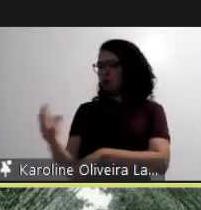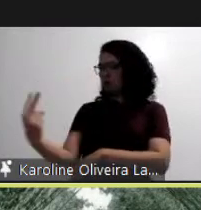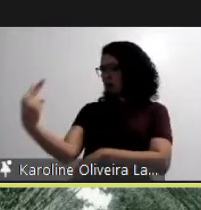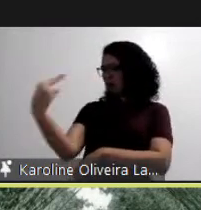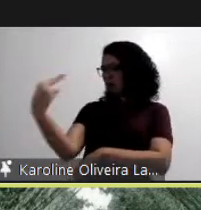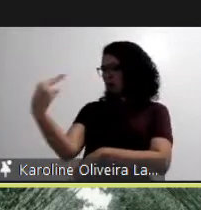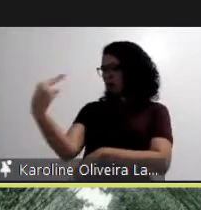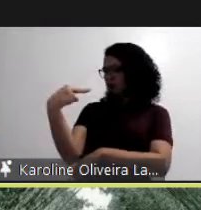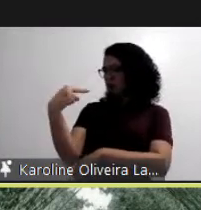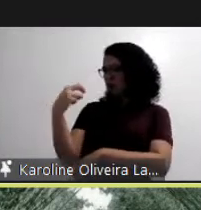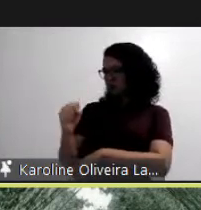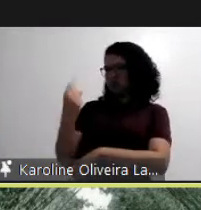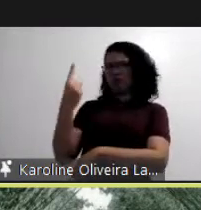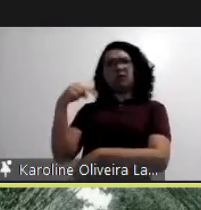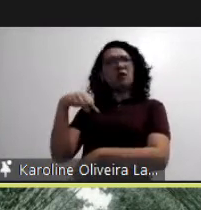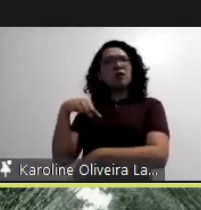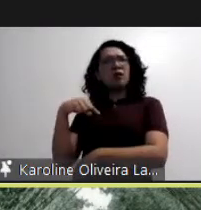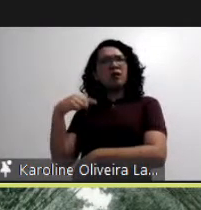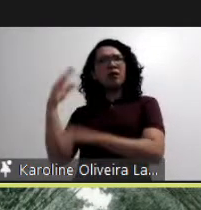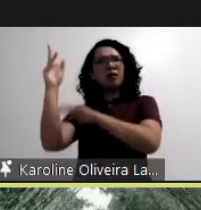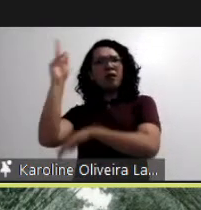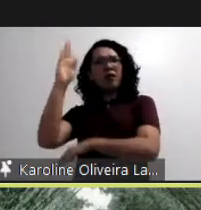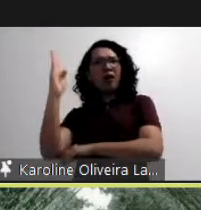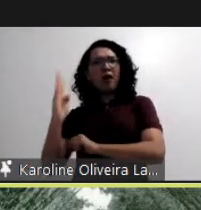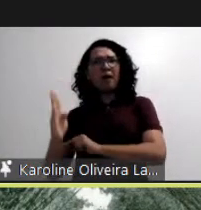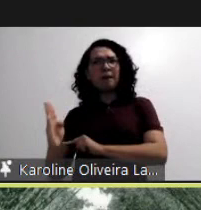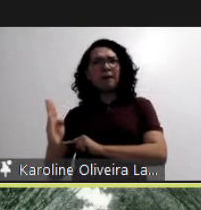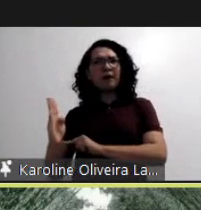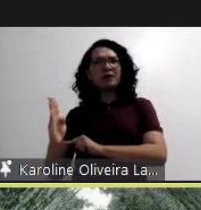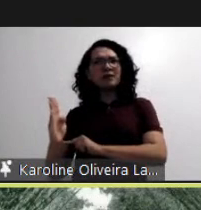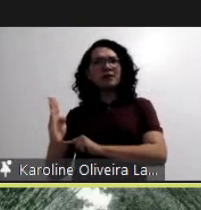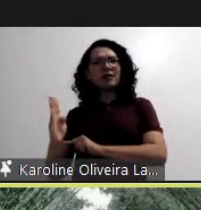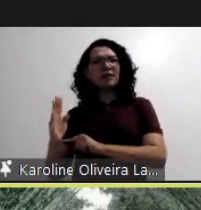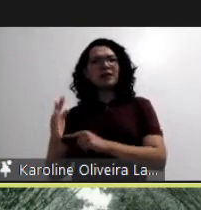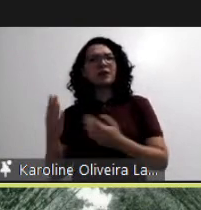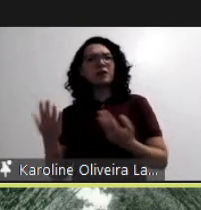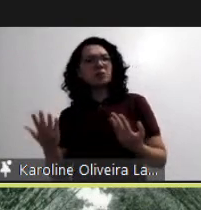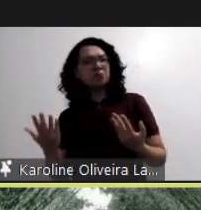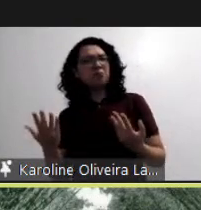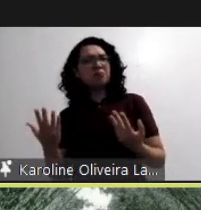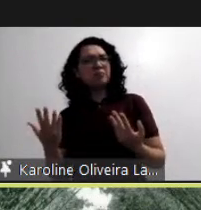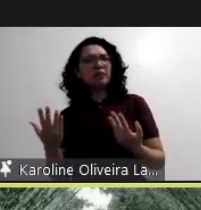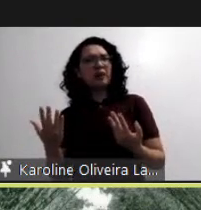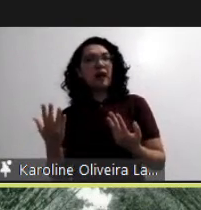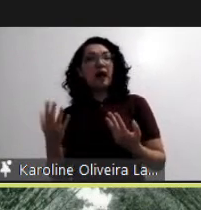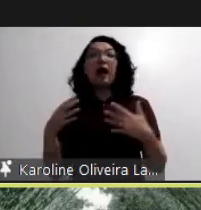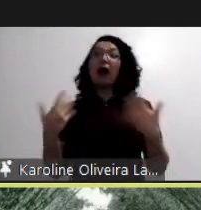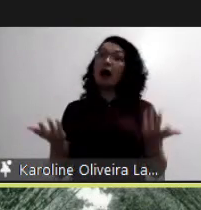O pessoal de lá disse, olha, tem um prédio aqui em Istambul que é arquitetura brasileira.